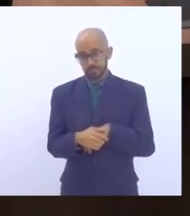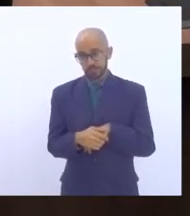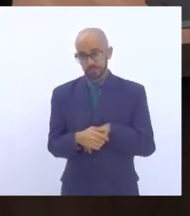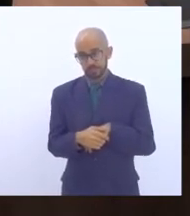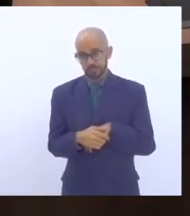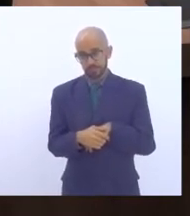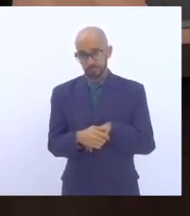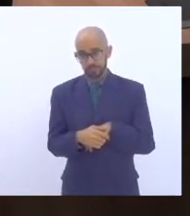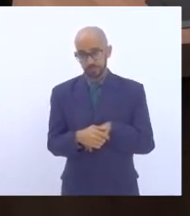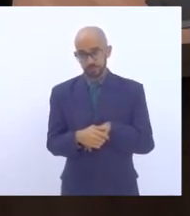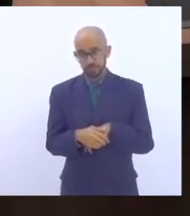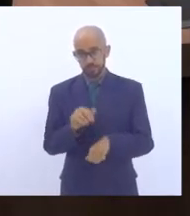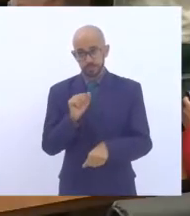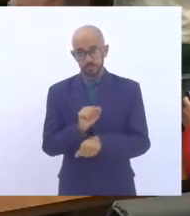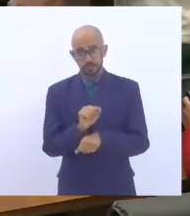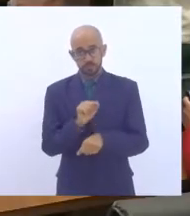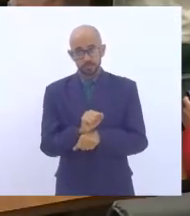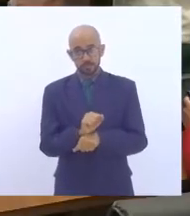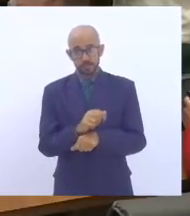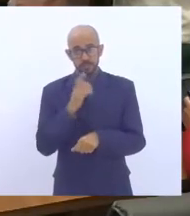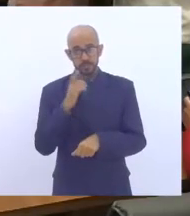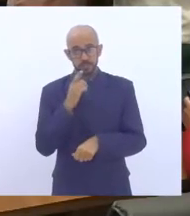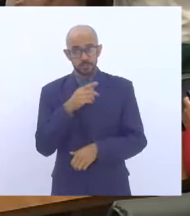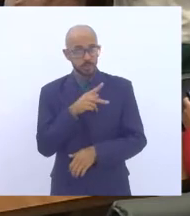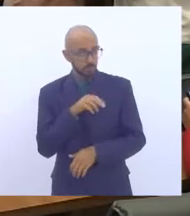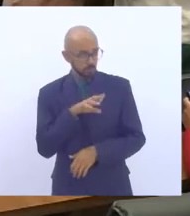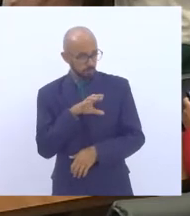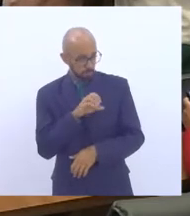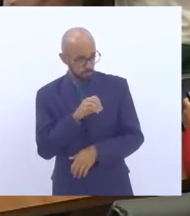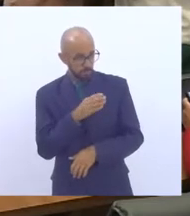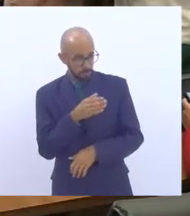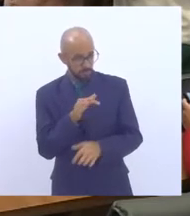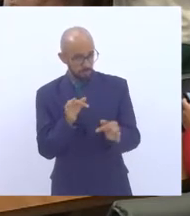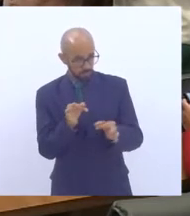e esperar o deputado pelo deixar eu continua